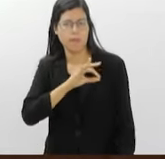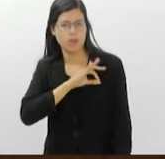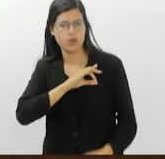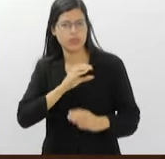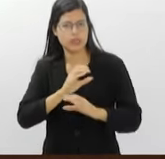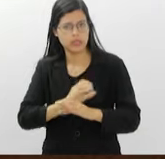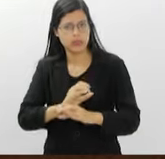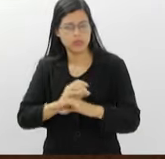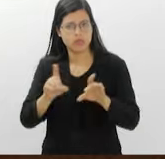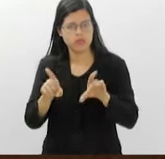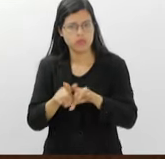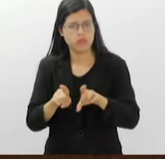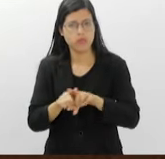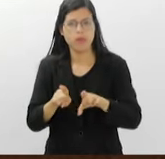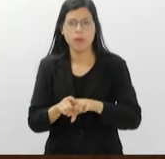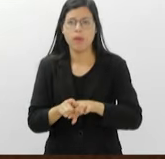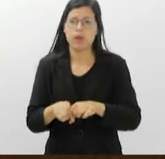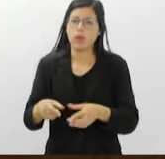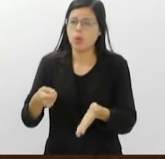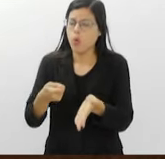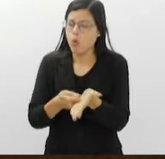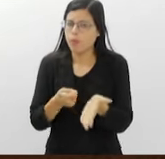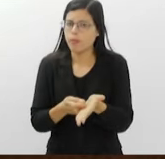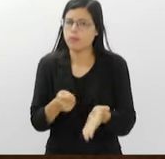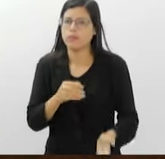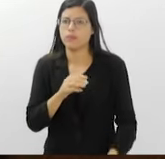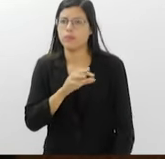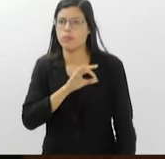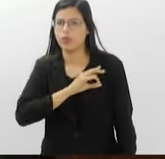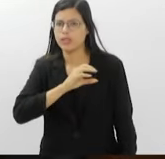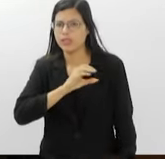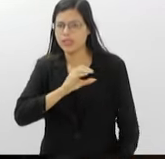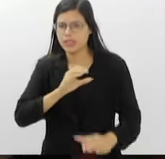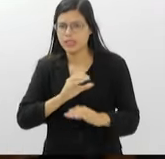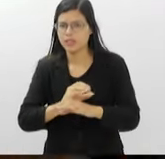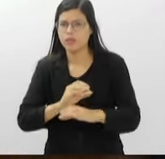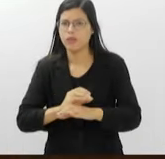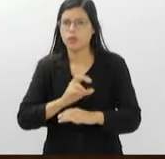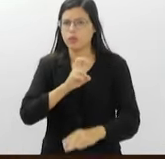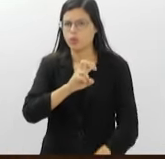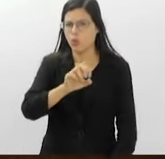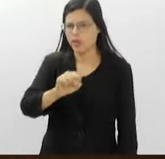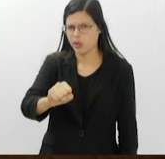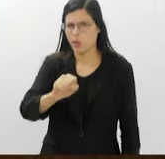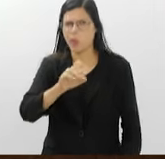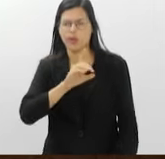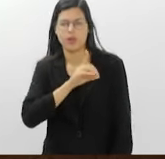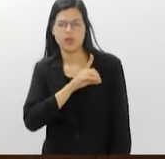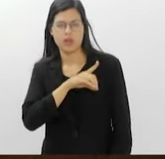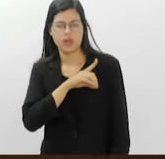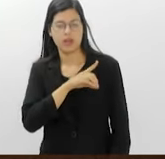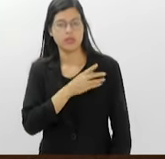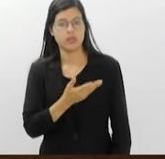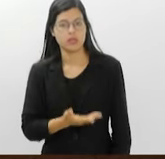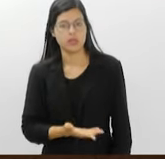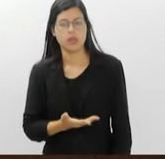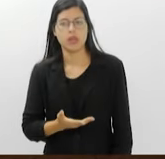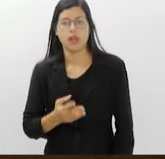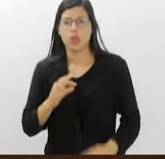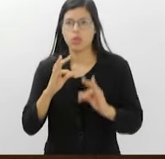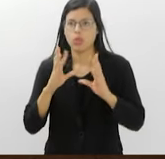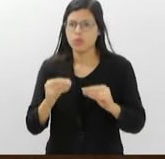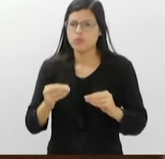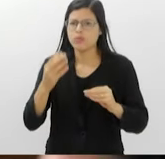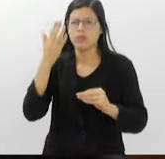cobrar também, gente, a Polícia Civil, a 58DP, vou lá conversar com o delegado, que tem informação, todo mundo sabe,